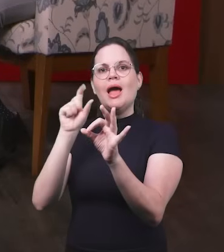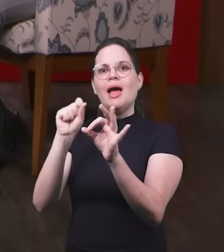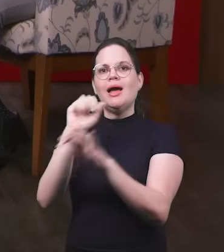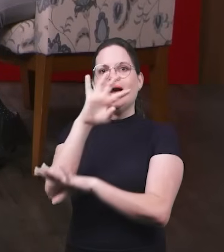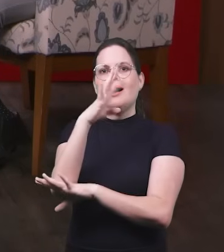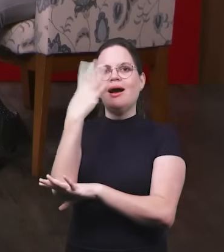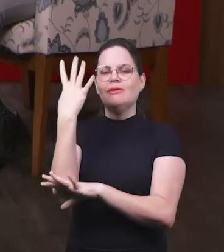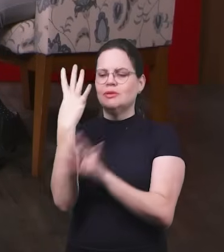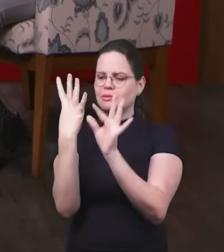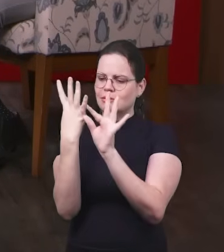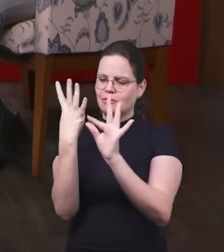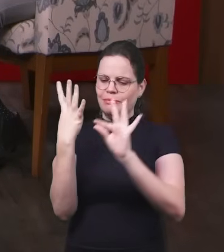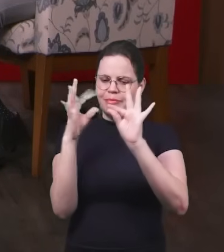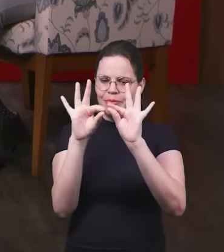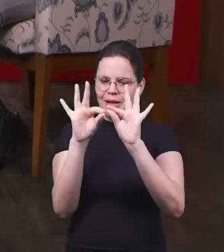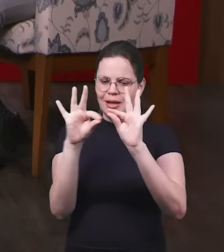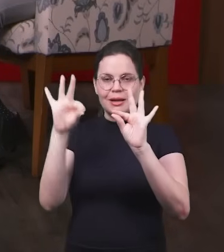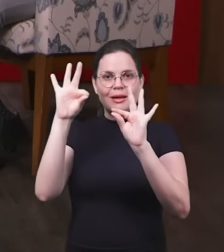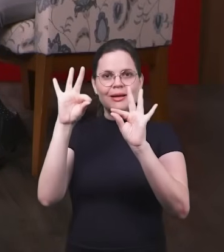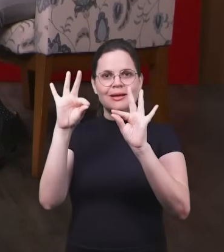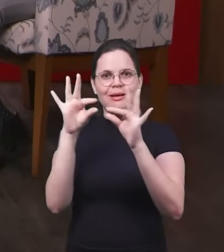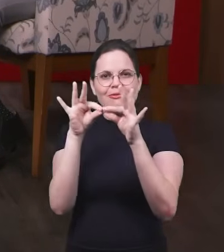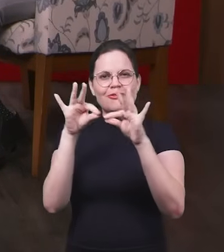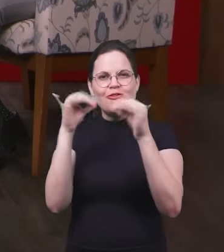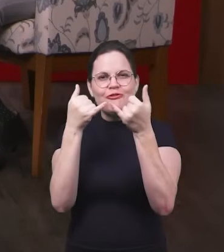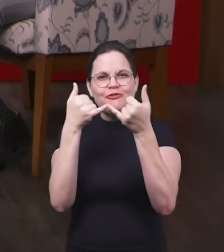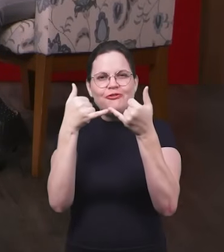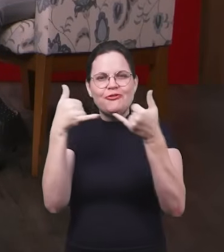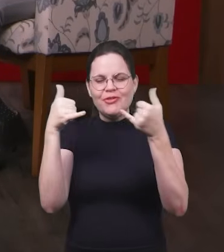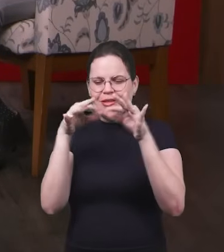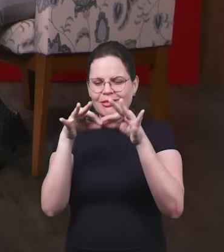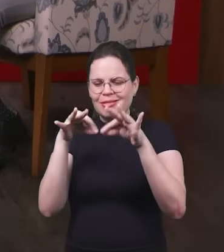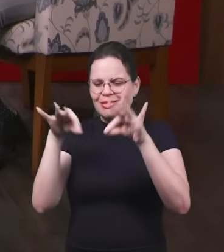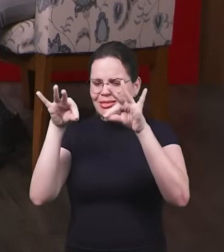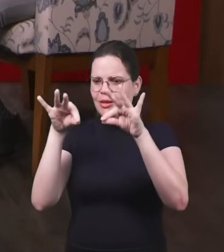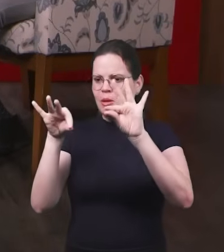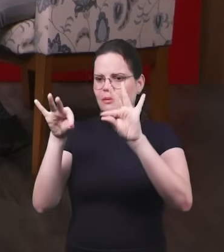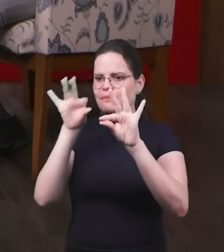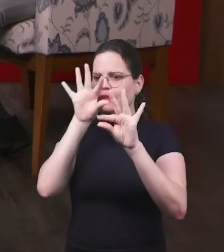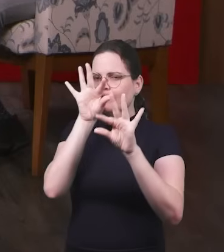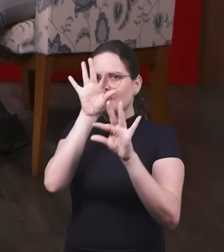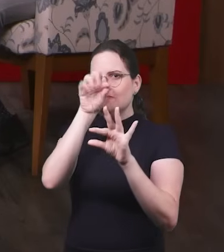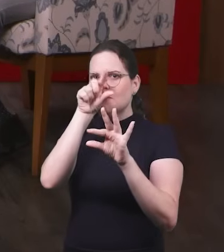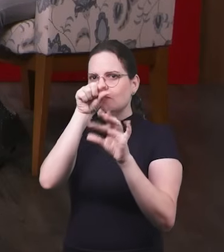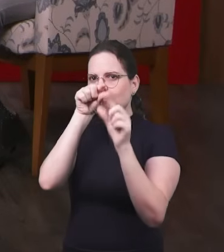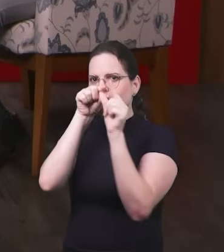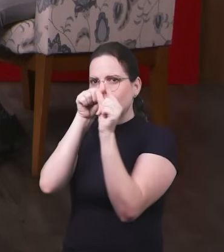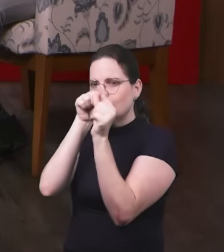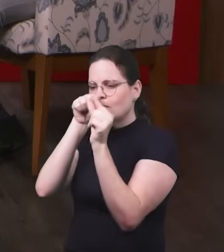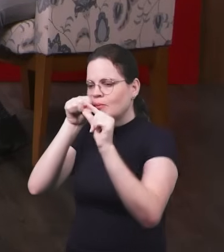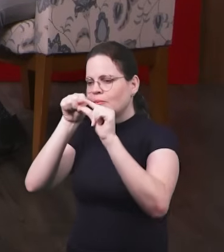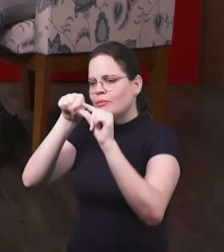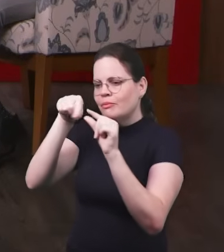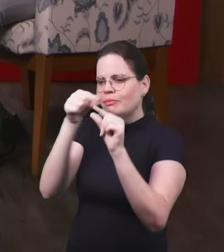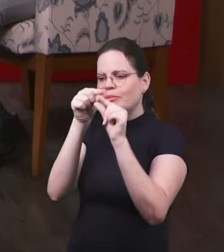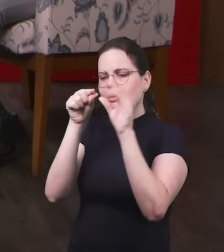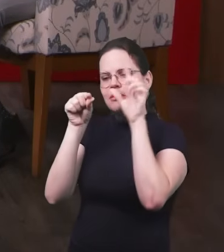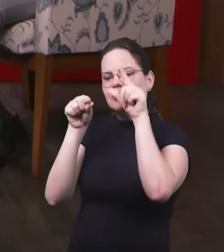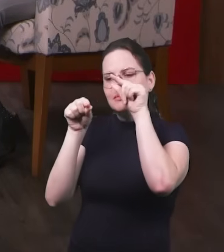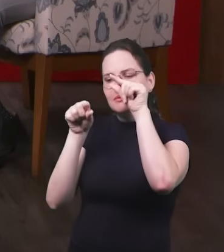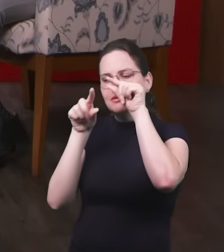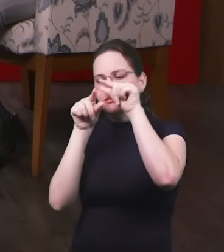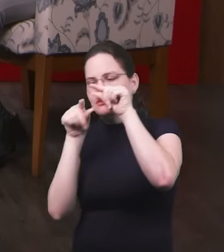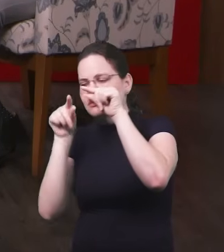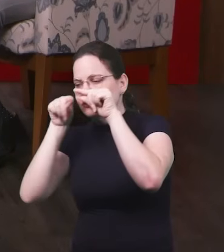são coisas pequenas. A gente às vezes acha, para ter um lar como um ninho de amor, tem que ter grandes coisas, ou